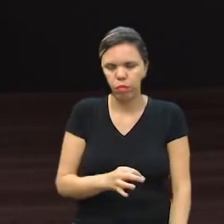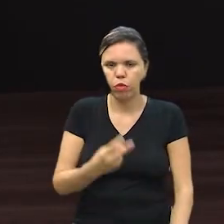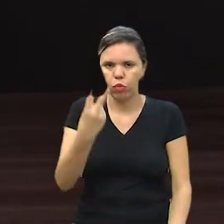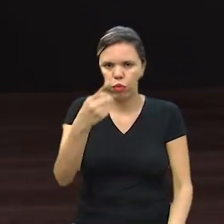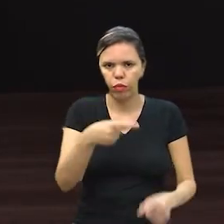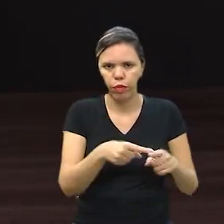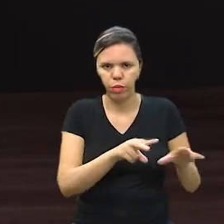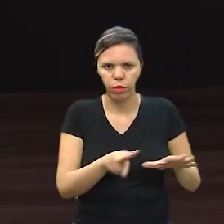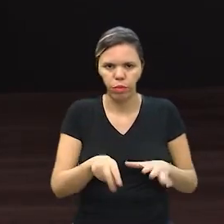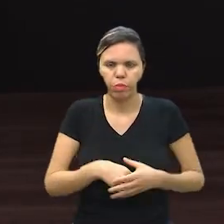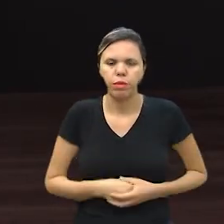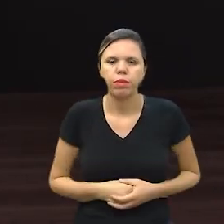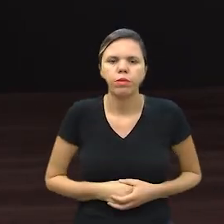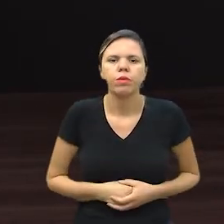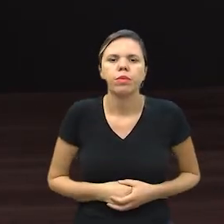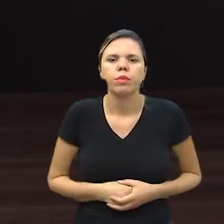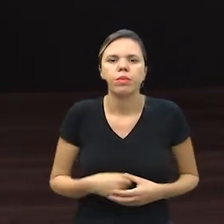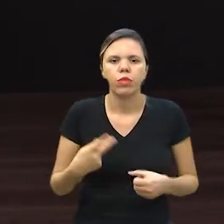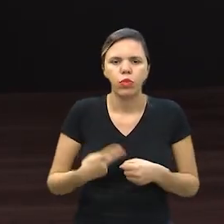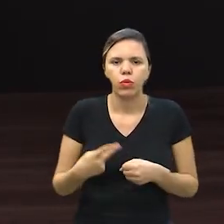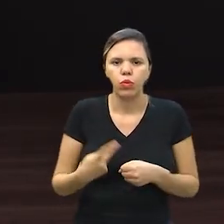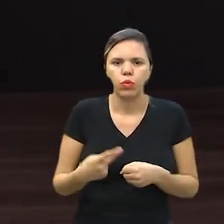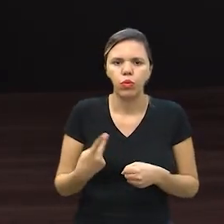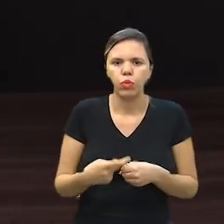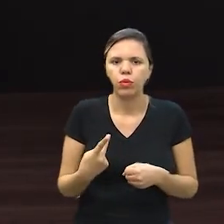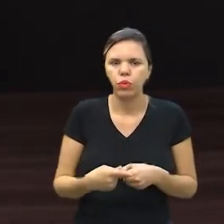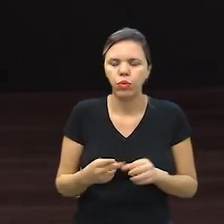34,3% duas vezes por semana. Os